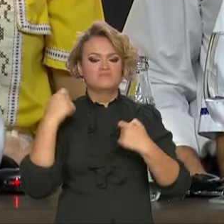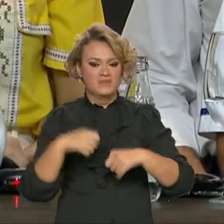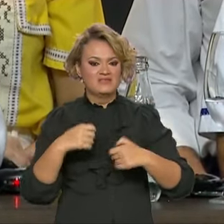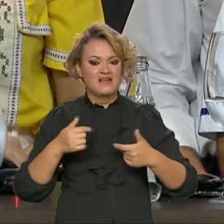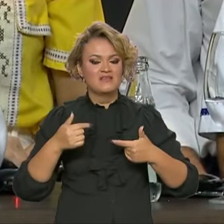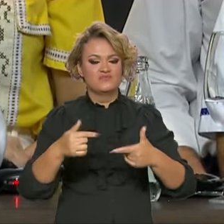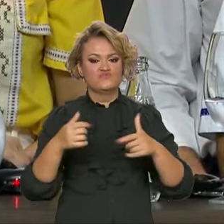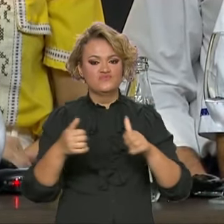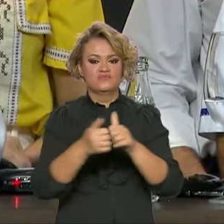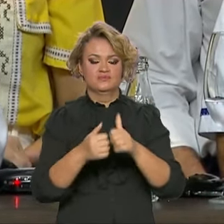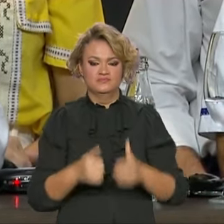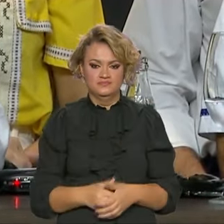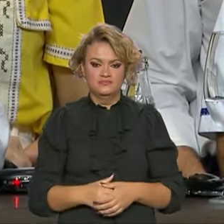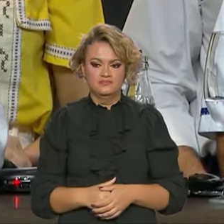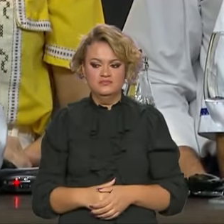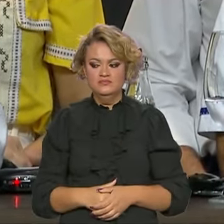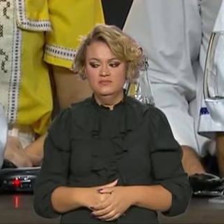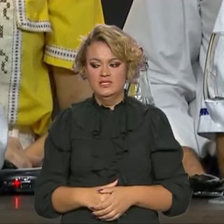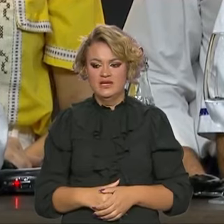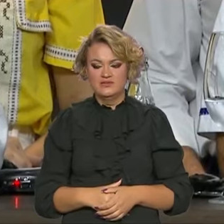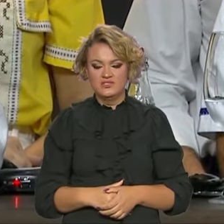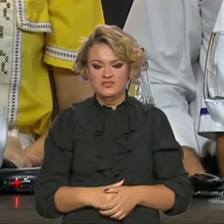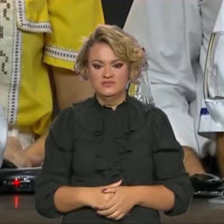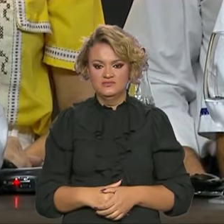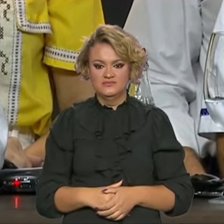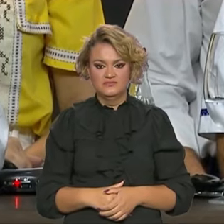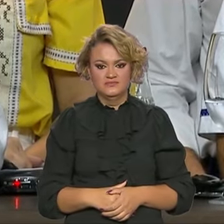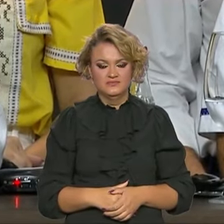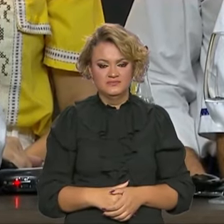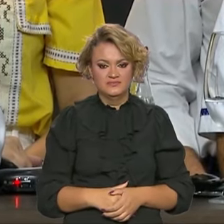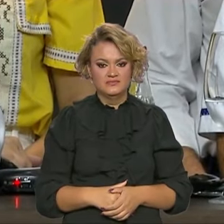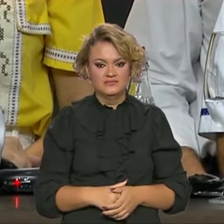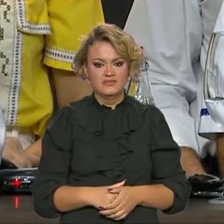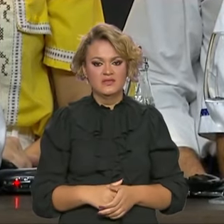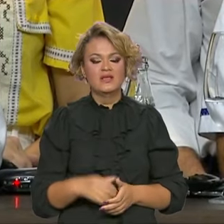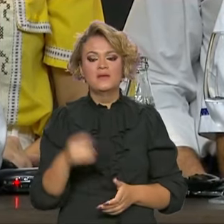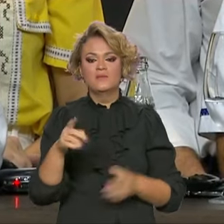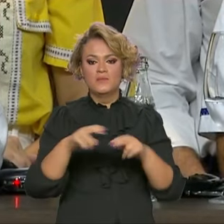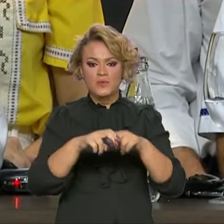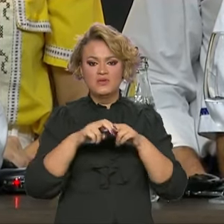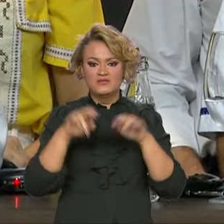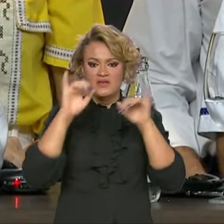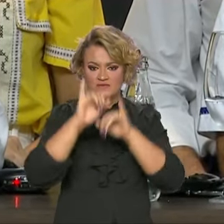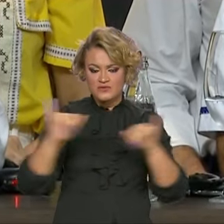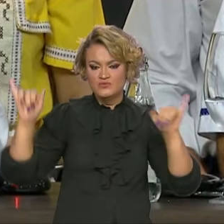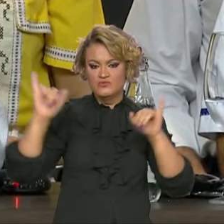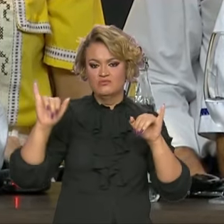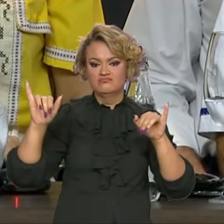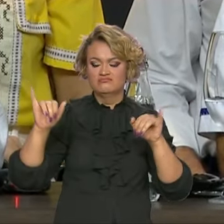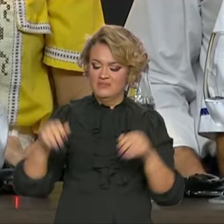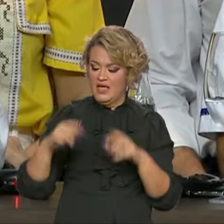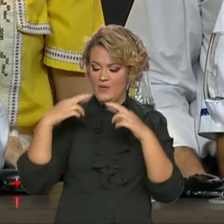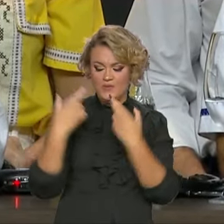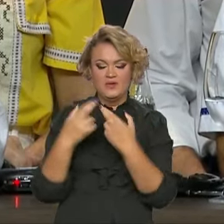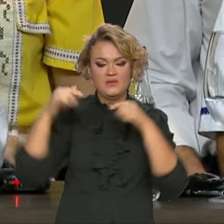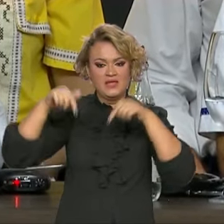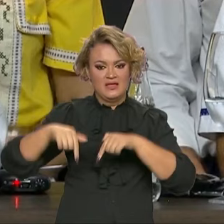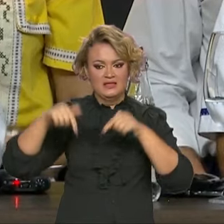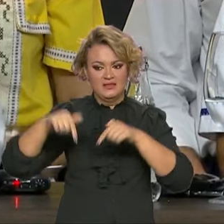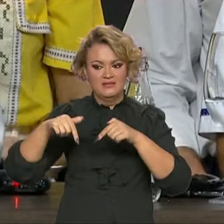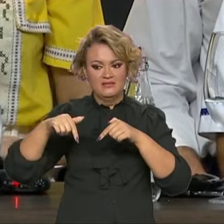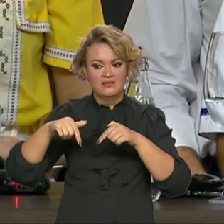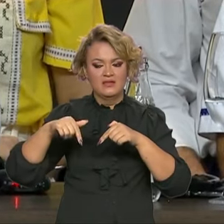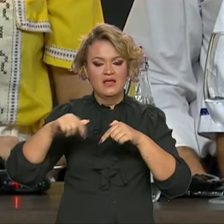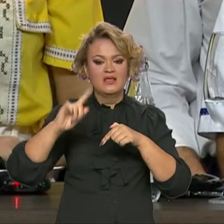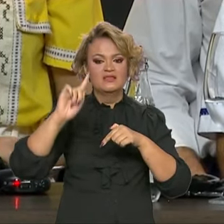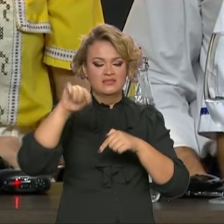ação conjunta. É por isso que anunciei a realização desta cúpula antes mesmo